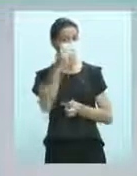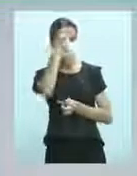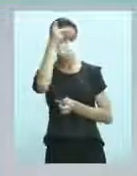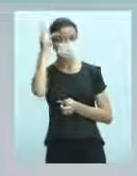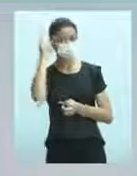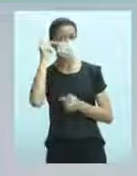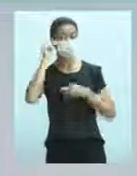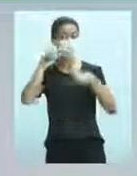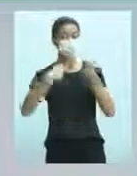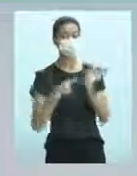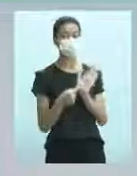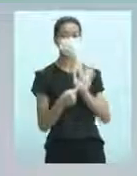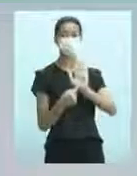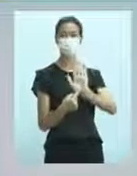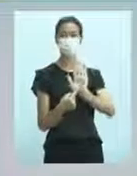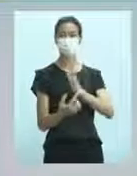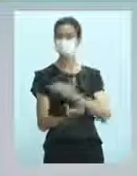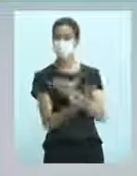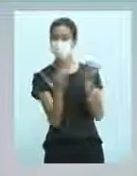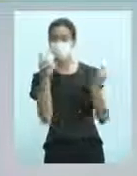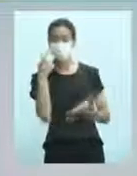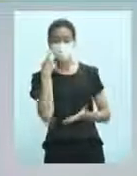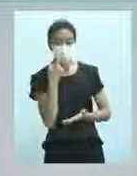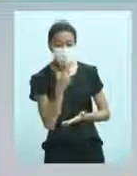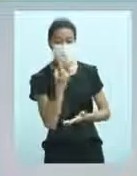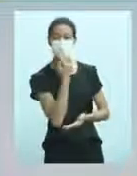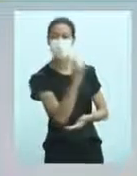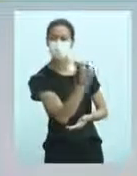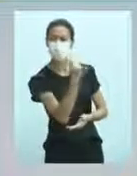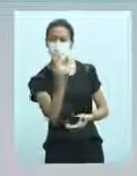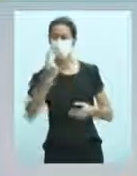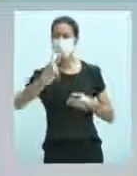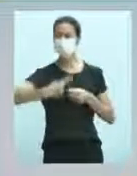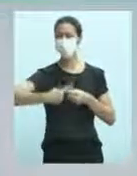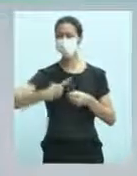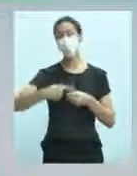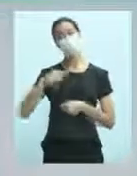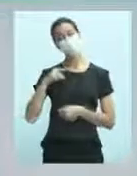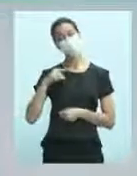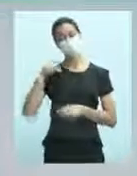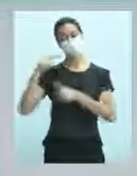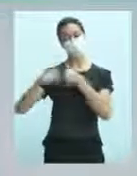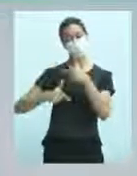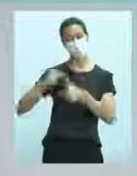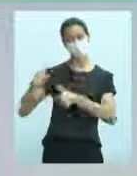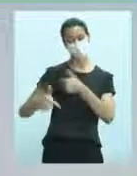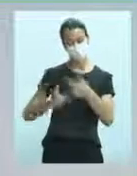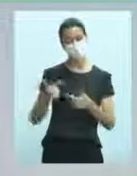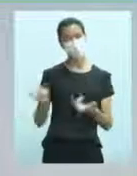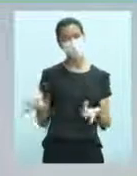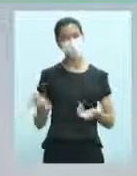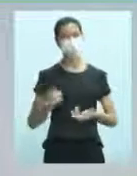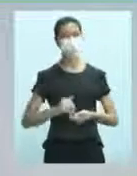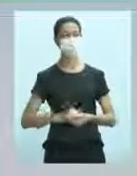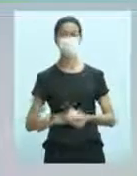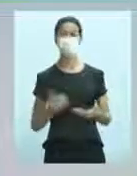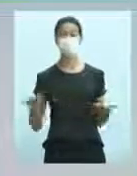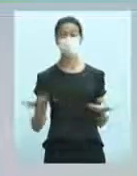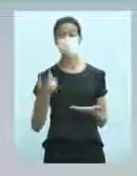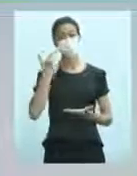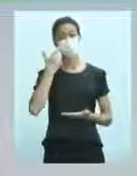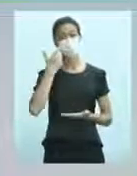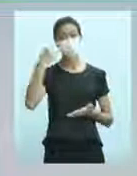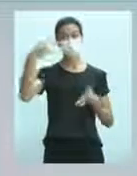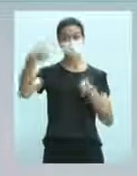população que está sendo feito e cada cidade do nosso estado no eu já corri 19 passa aqui